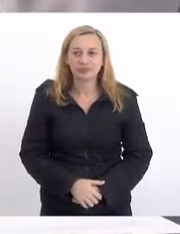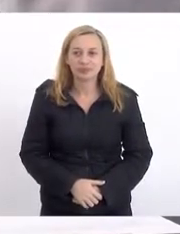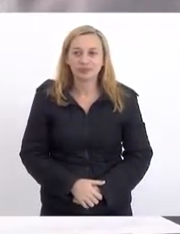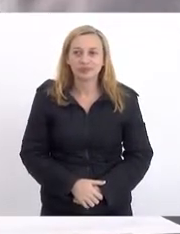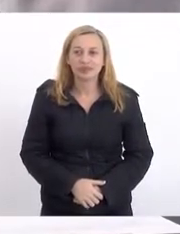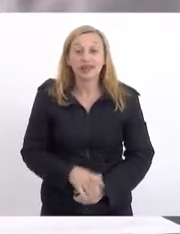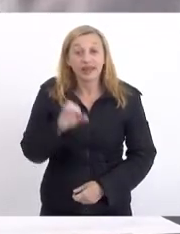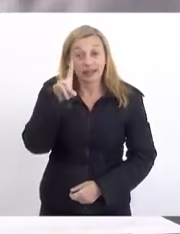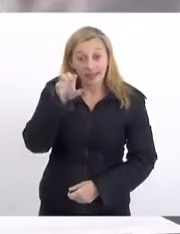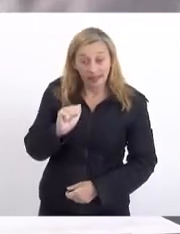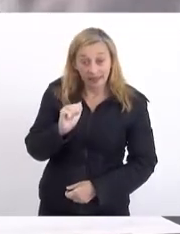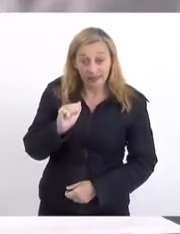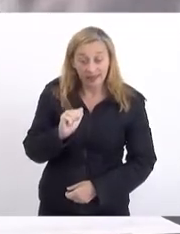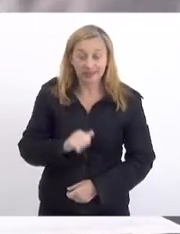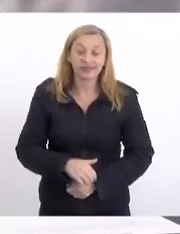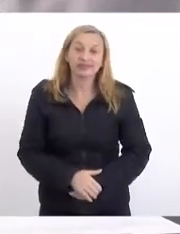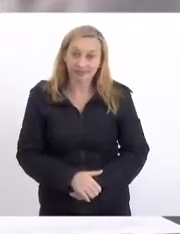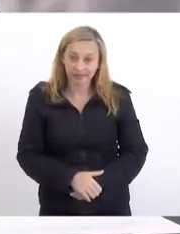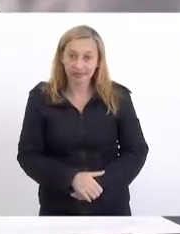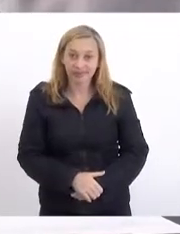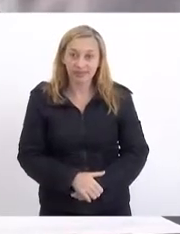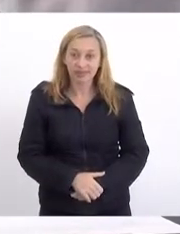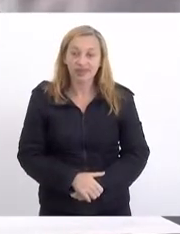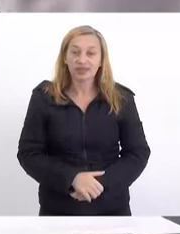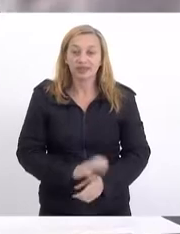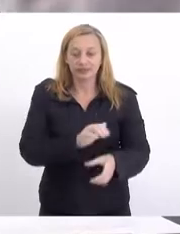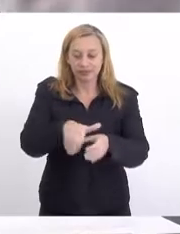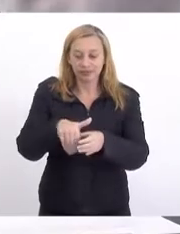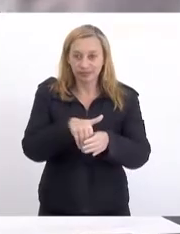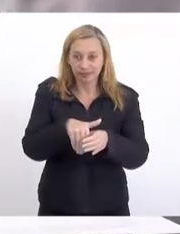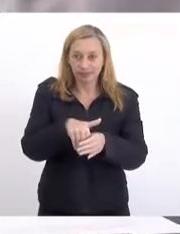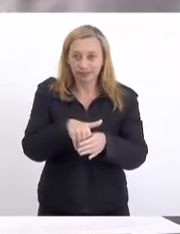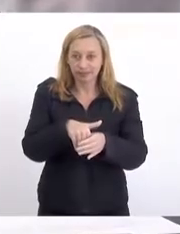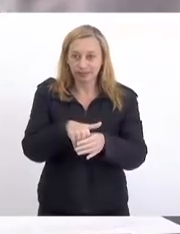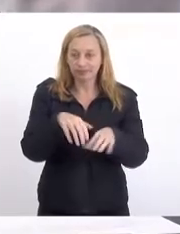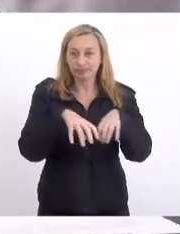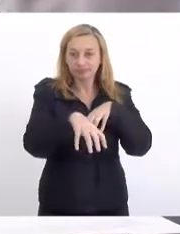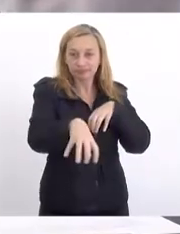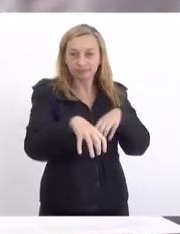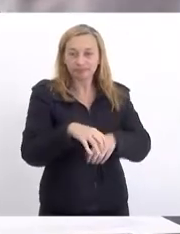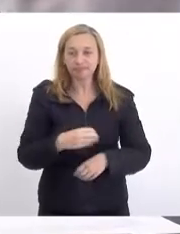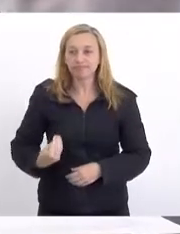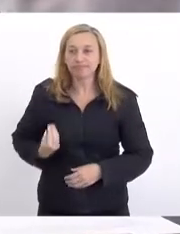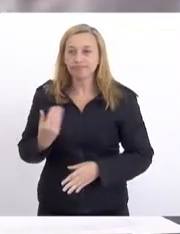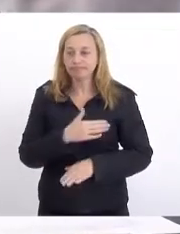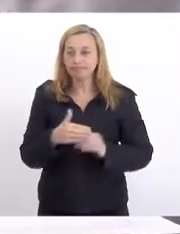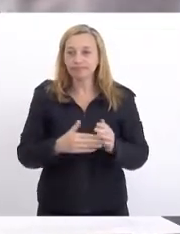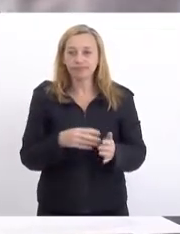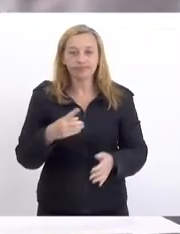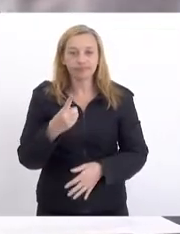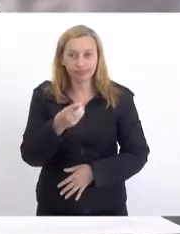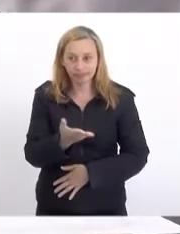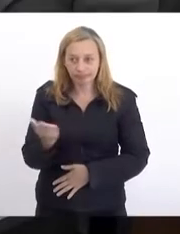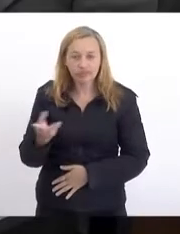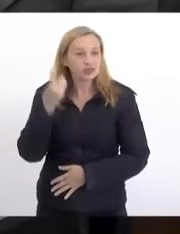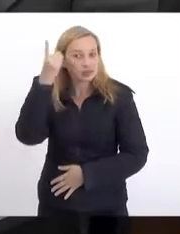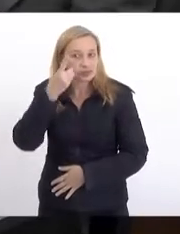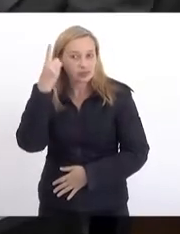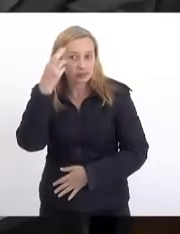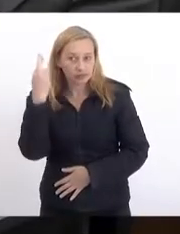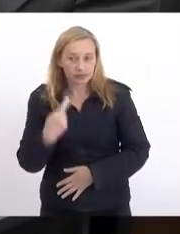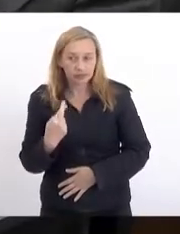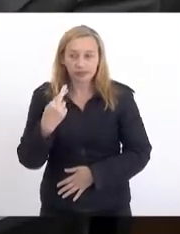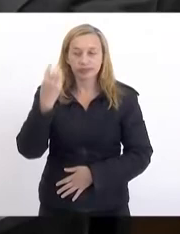Márcio Canella, que votaram remotamente, e as presenças aqui da deputada Renata Souza e